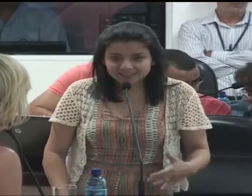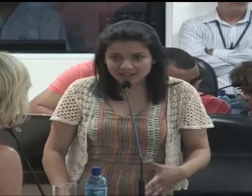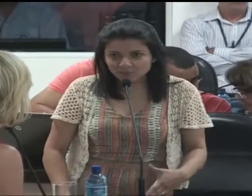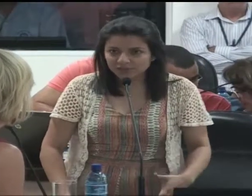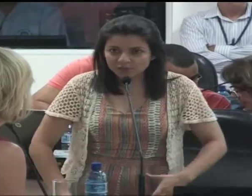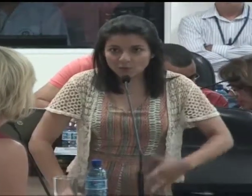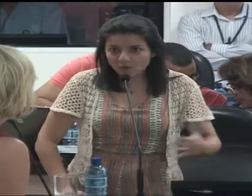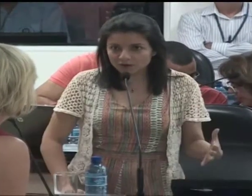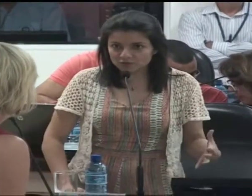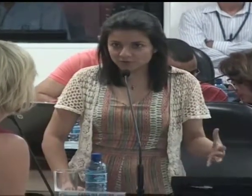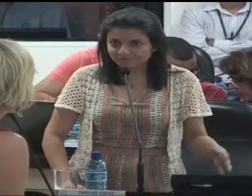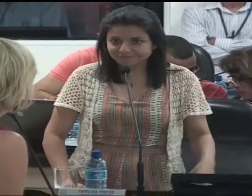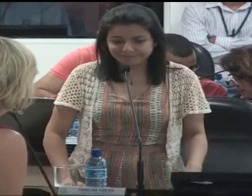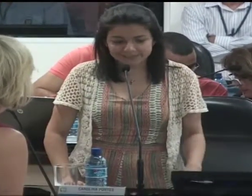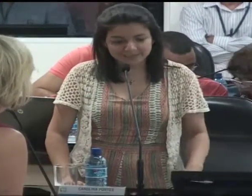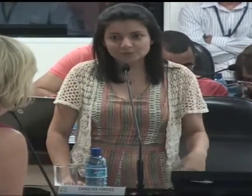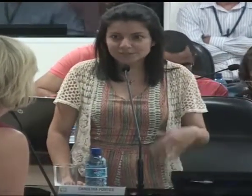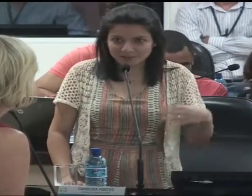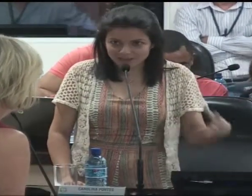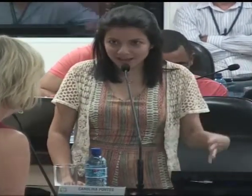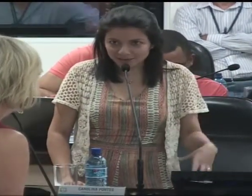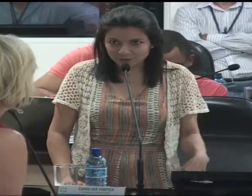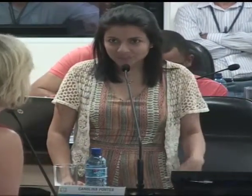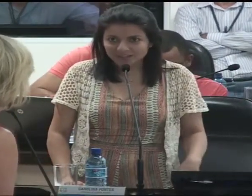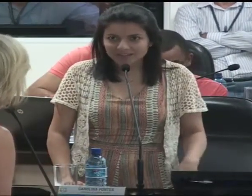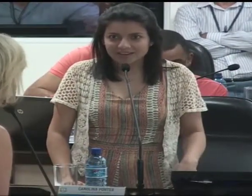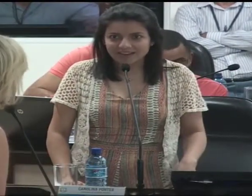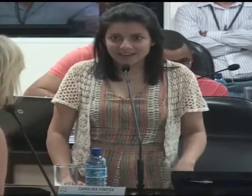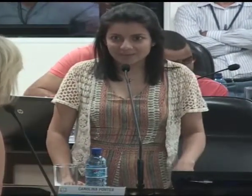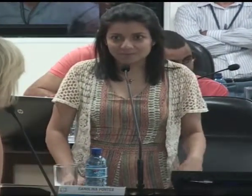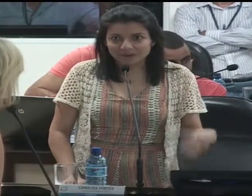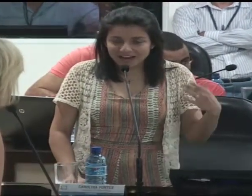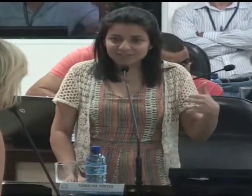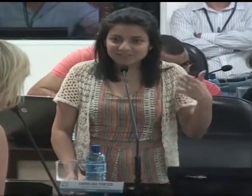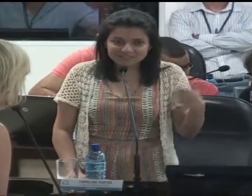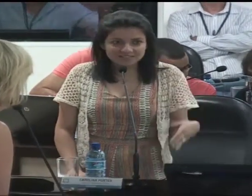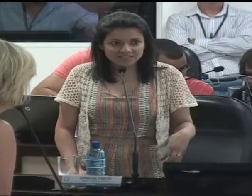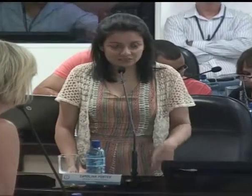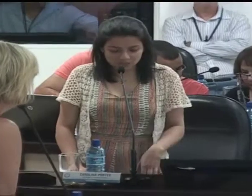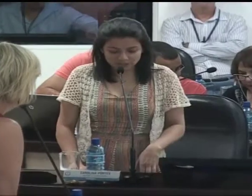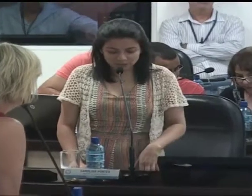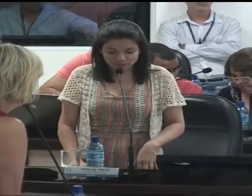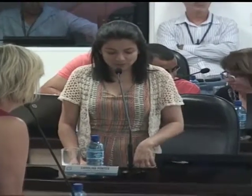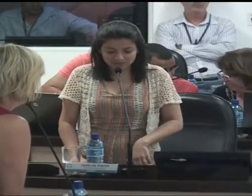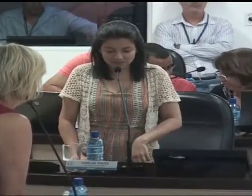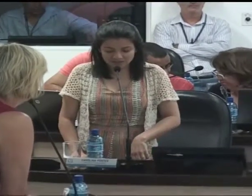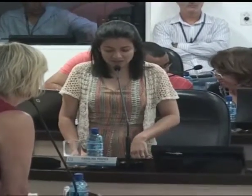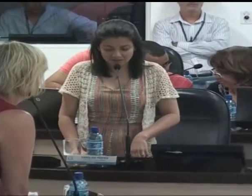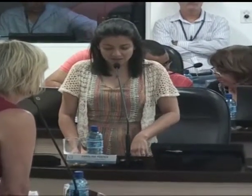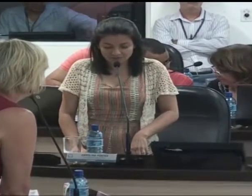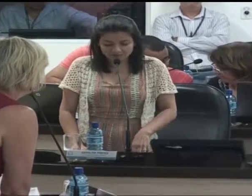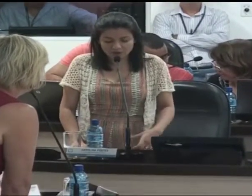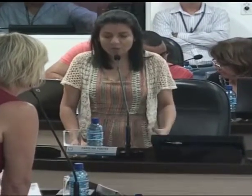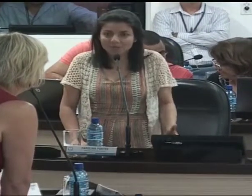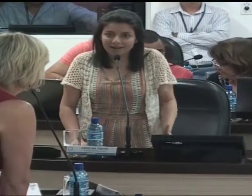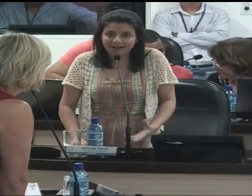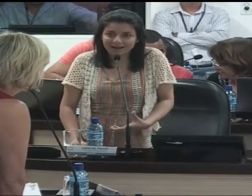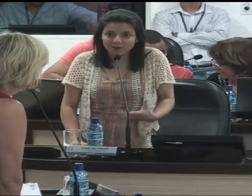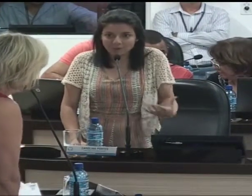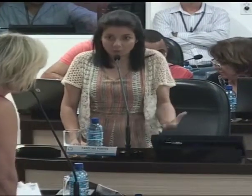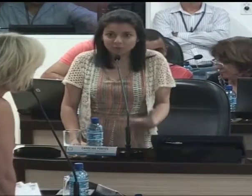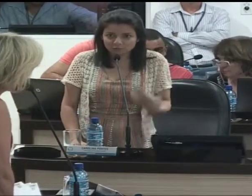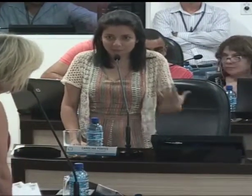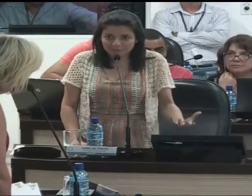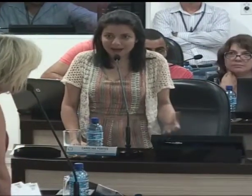Em tempo em que o ódio está sendo disseminado, palavras nesse sentido que vão